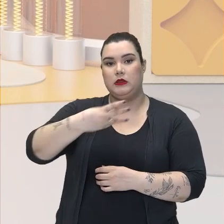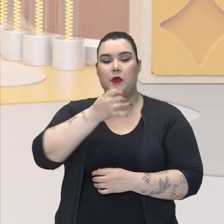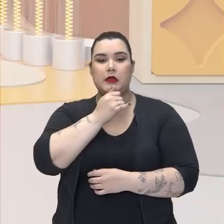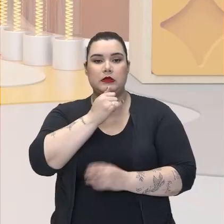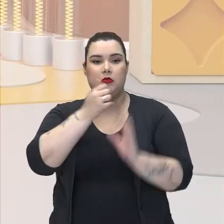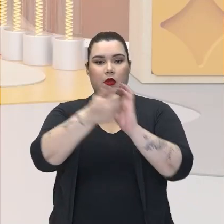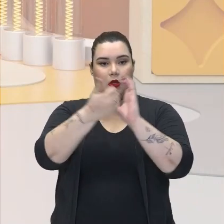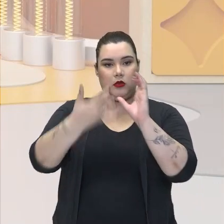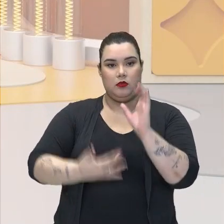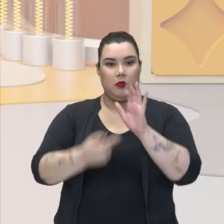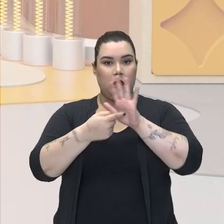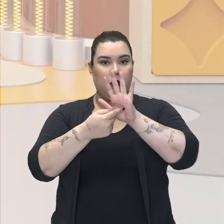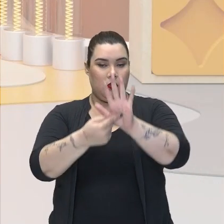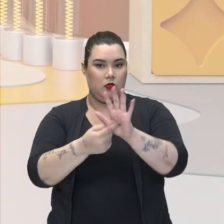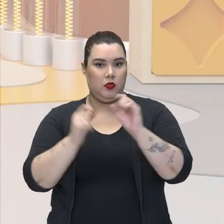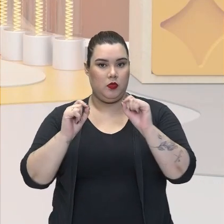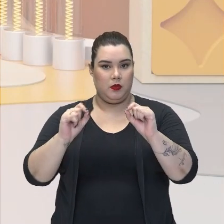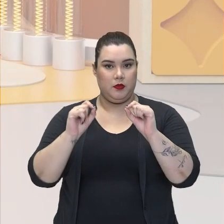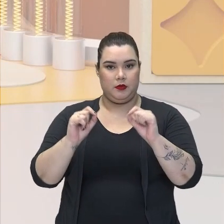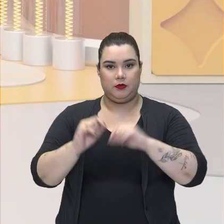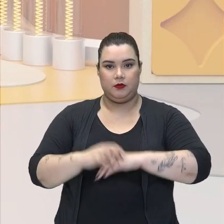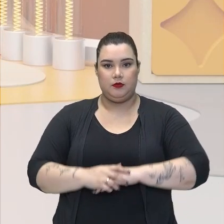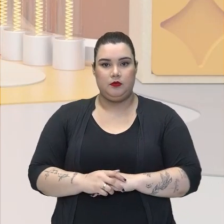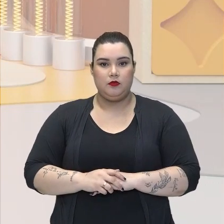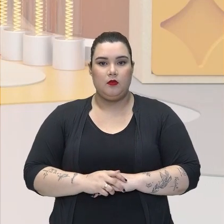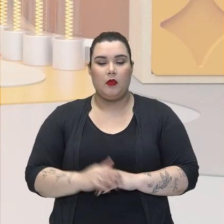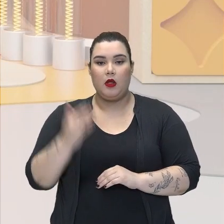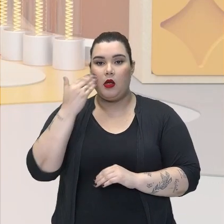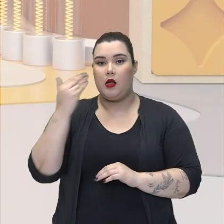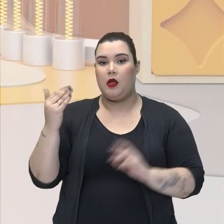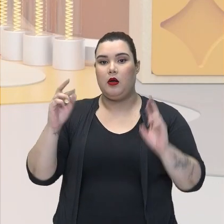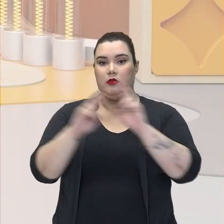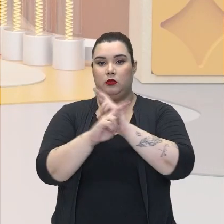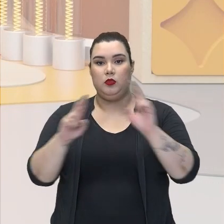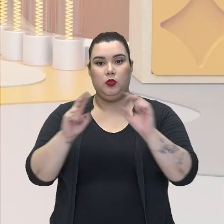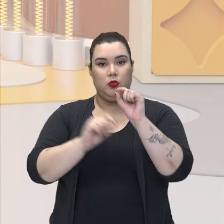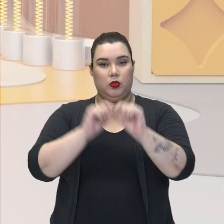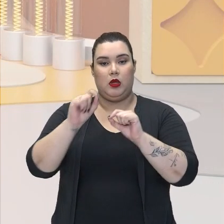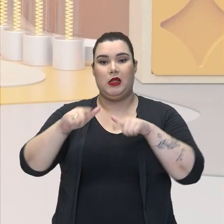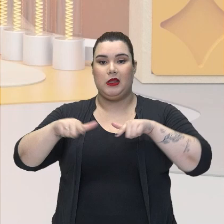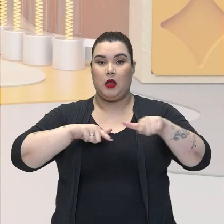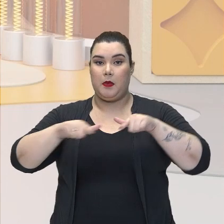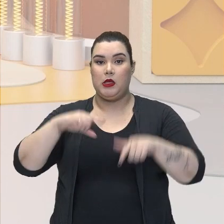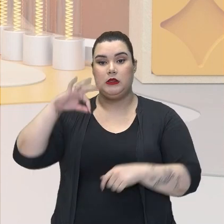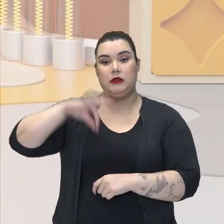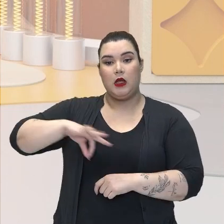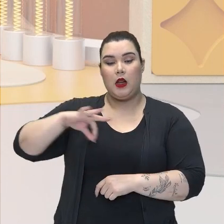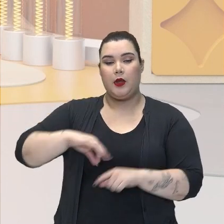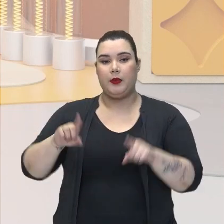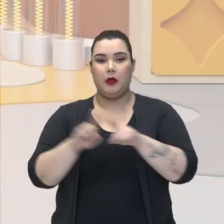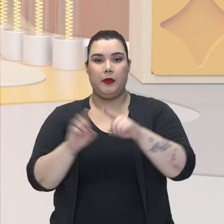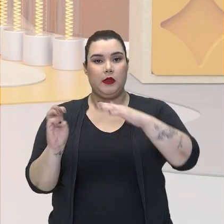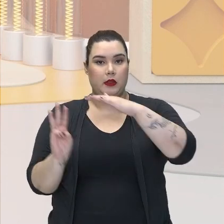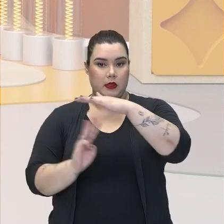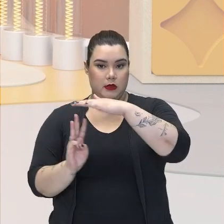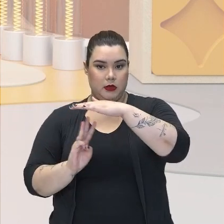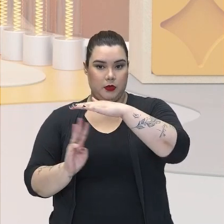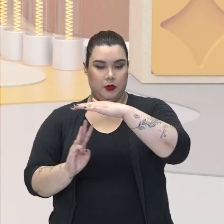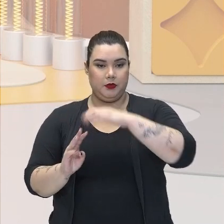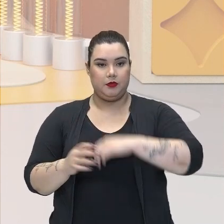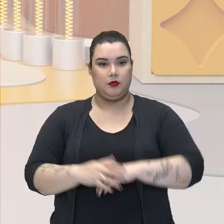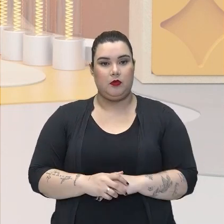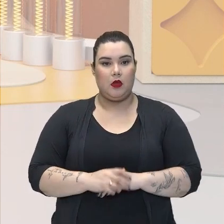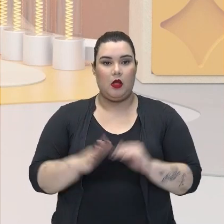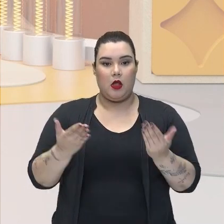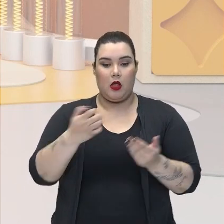quero destacar aqui para vocês, que está relacionado à questão do trabalho assalariado e terceirizado. Dentro do modo de